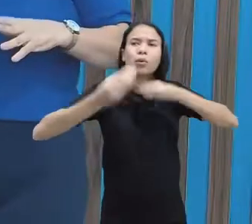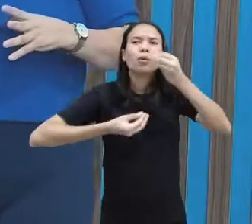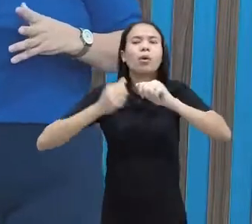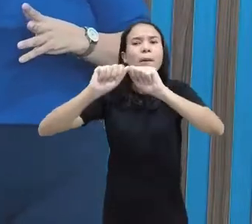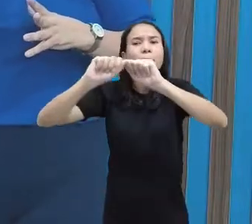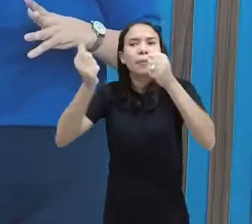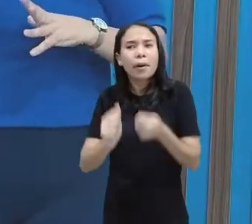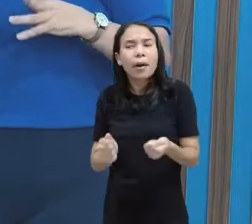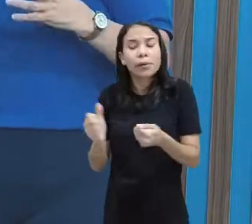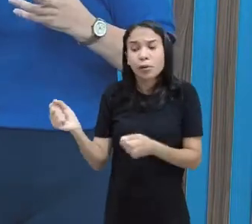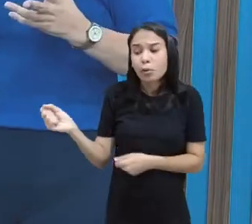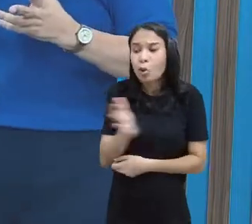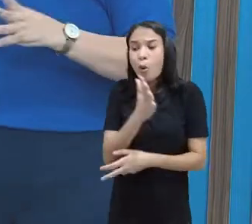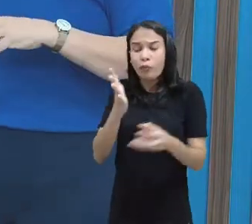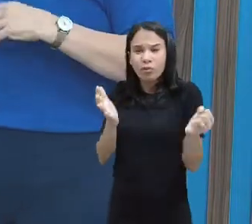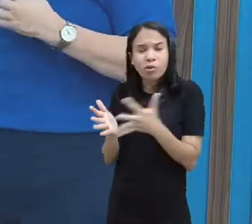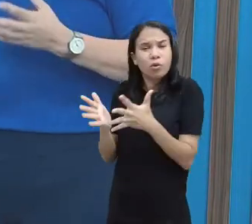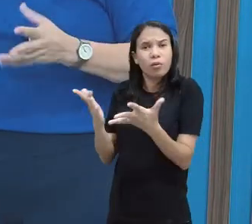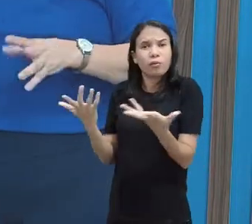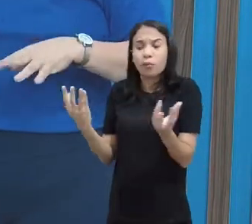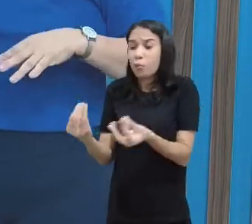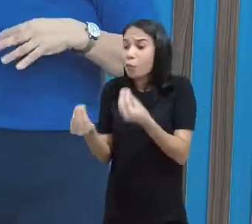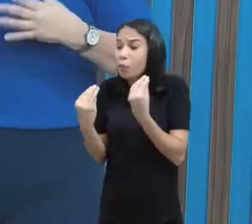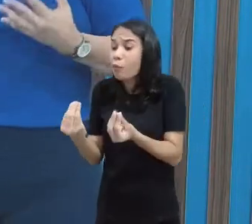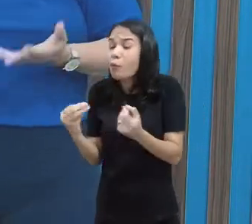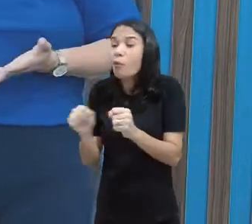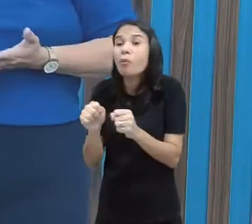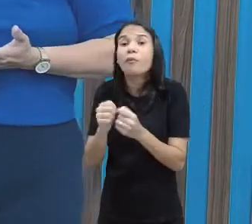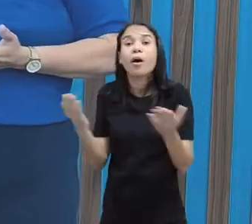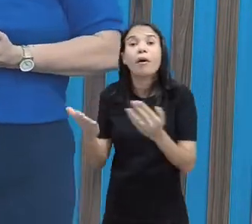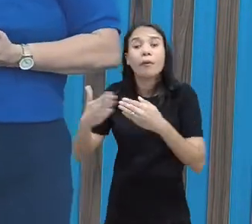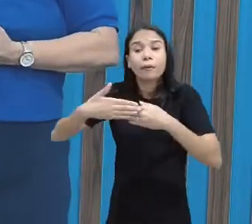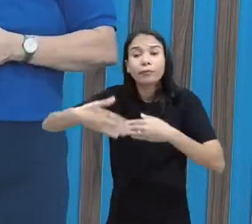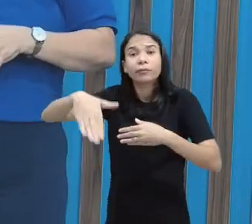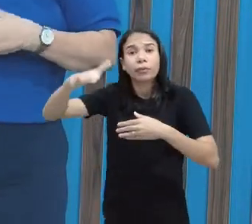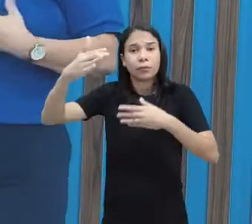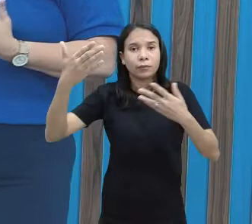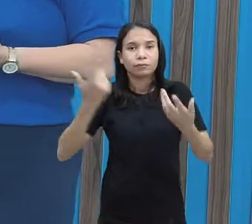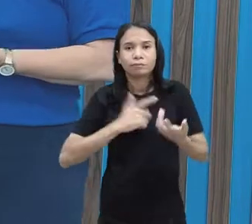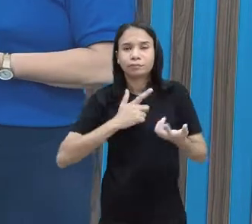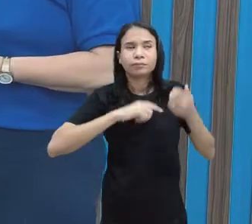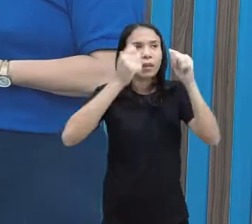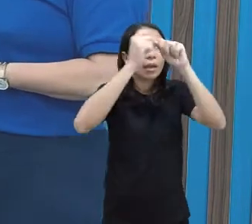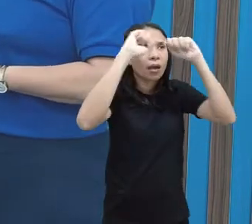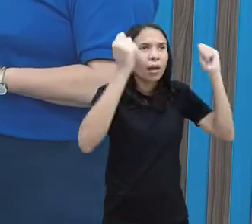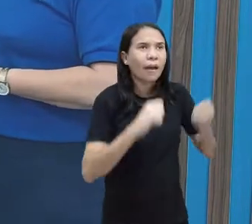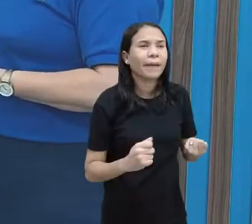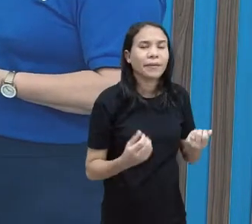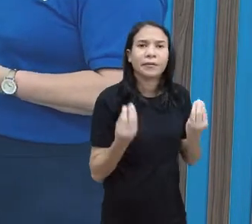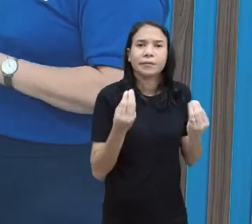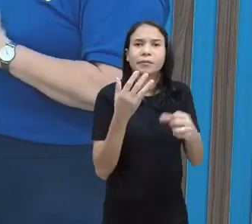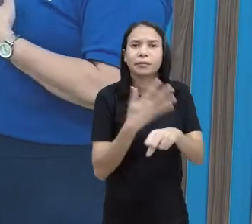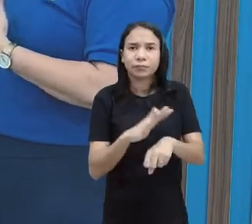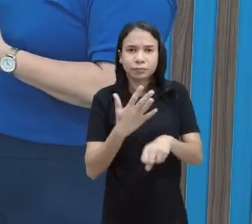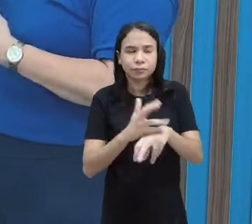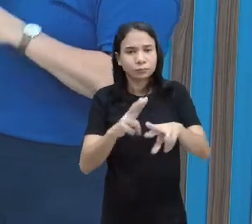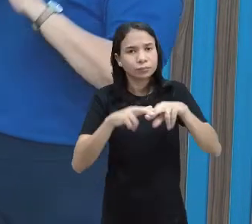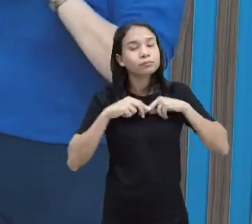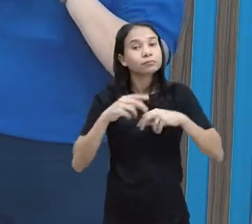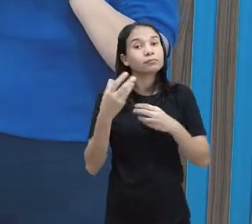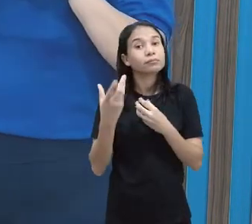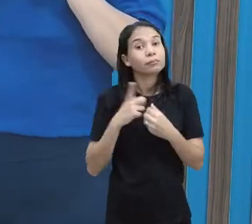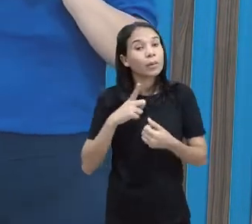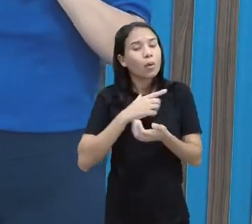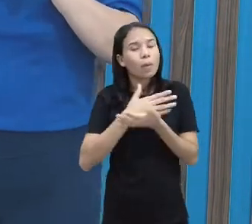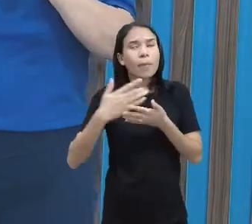arte não tinha mais que ser artesanato e não tinha mais que ser só mero retrato, né? Então, os